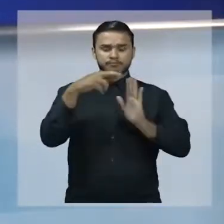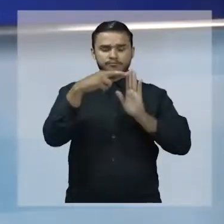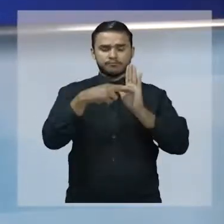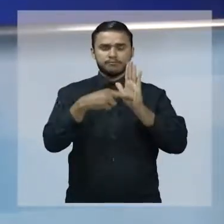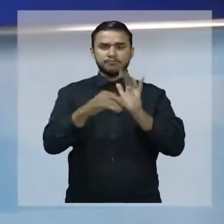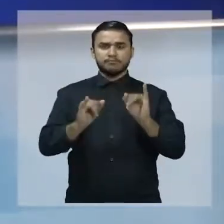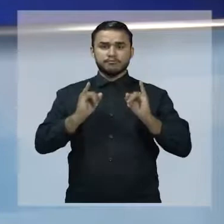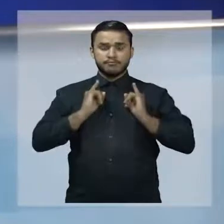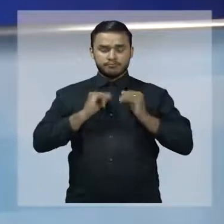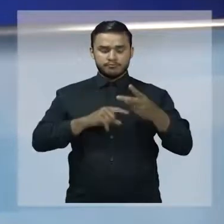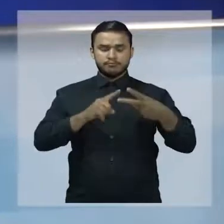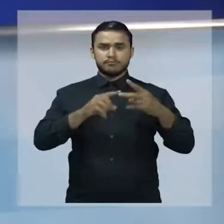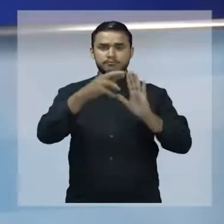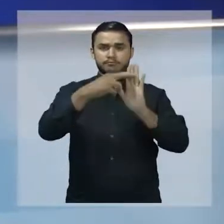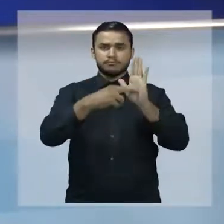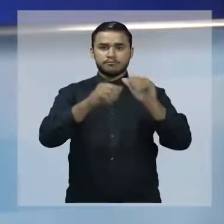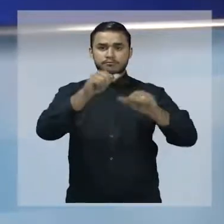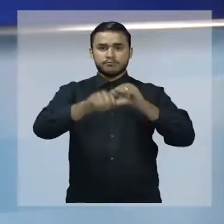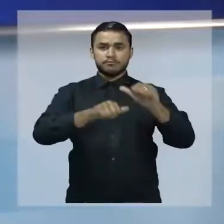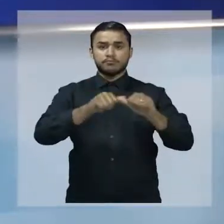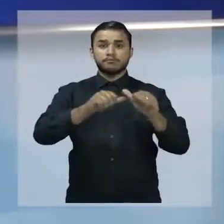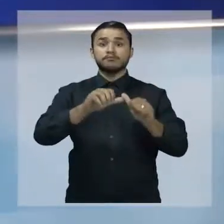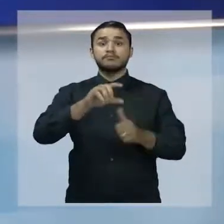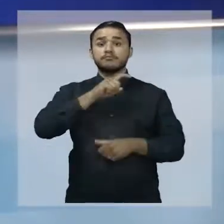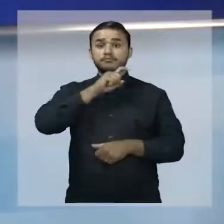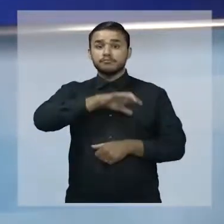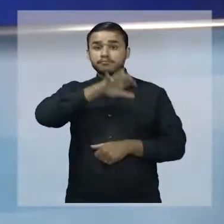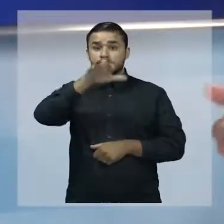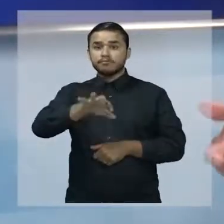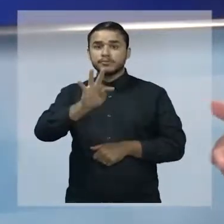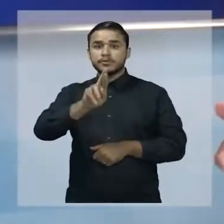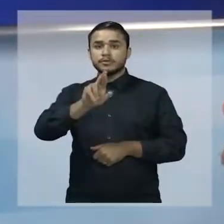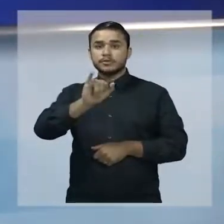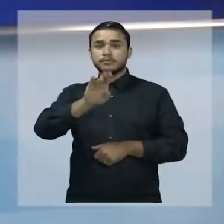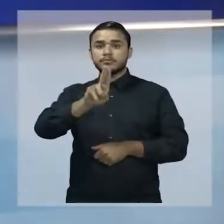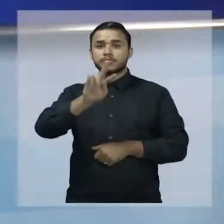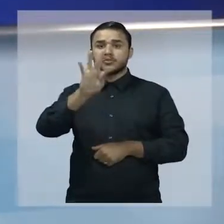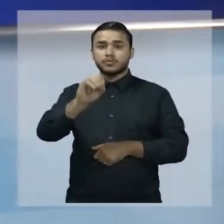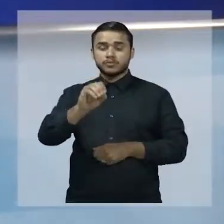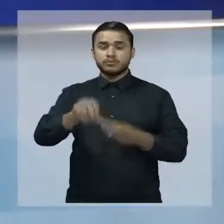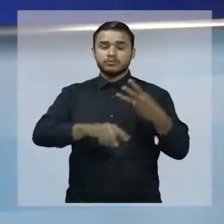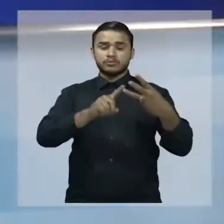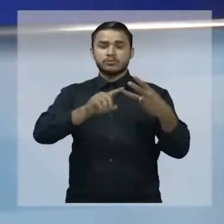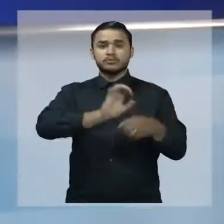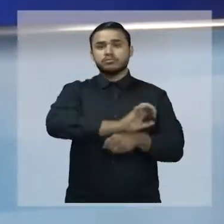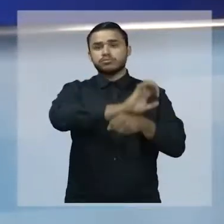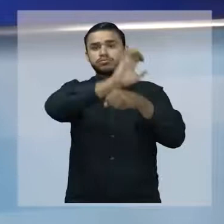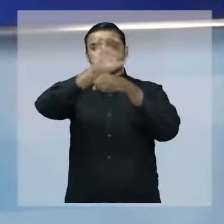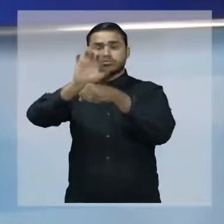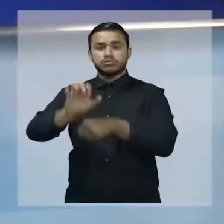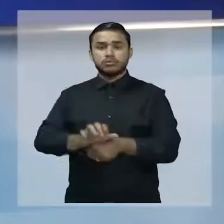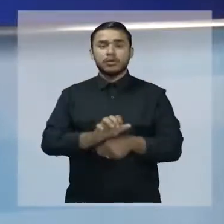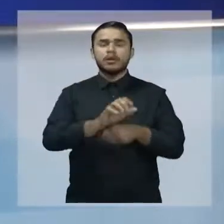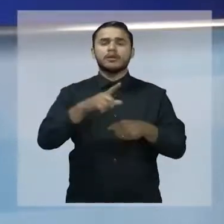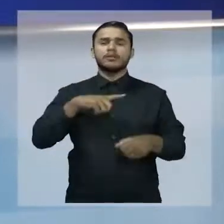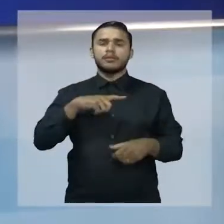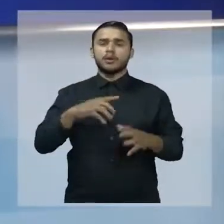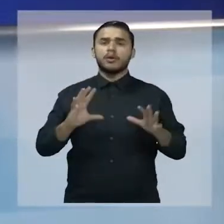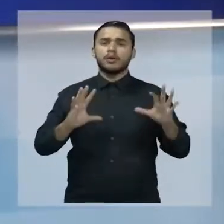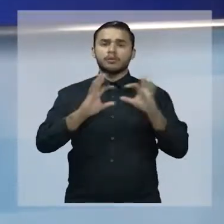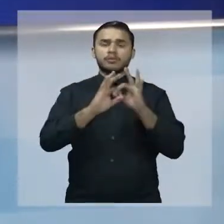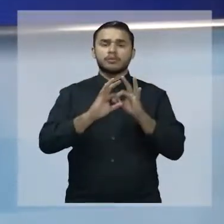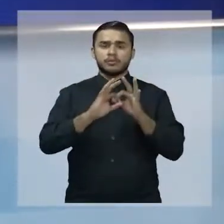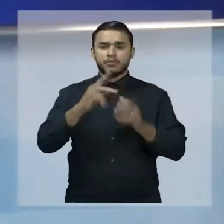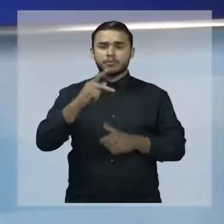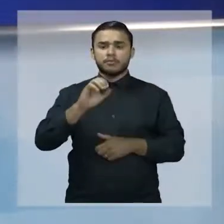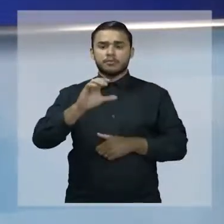reforma tributária e agora o primeiro passo para o Pacto Federativo também foi dado a partir da aprovação da